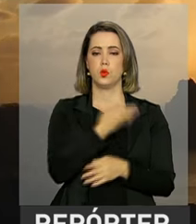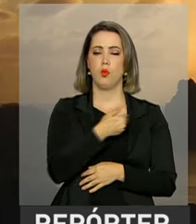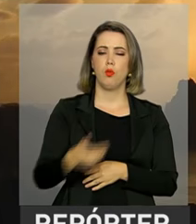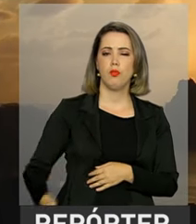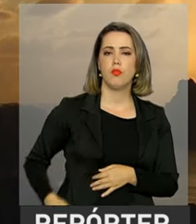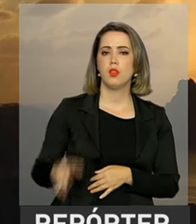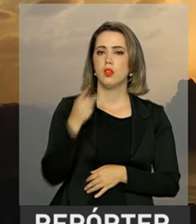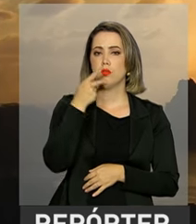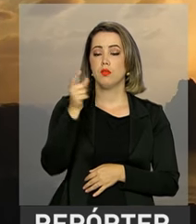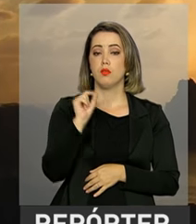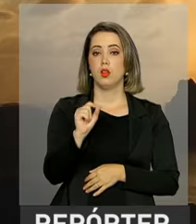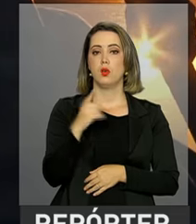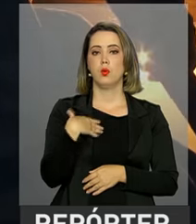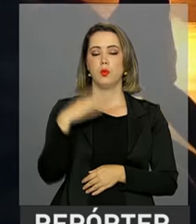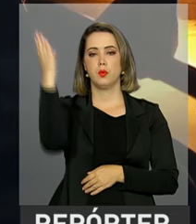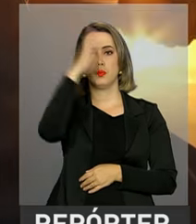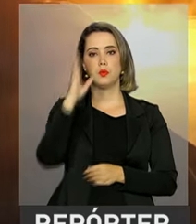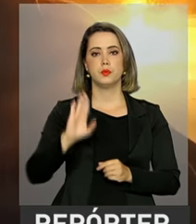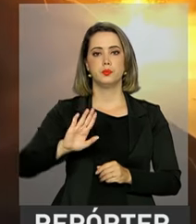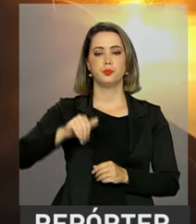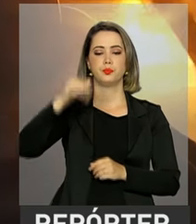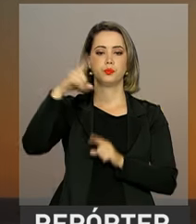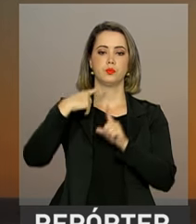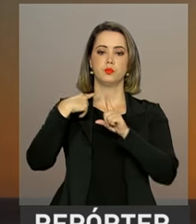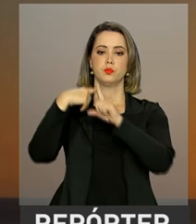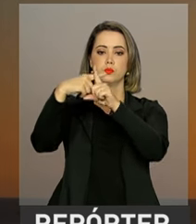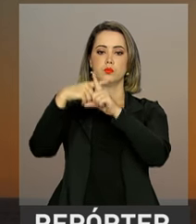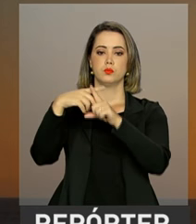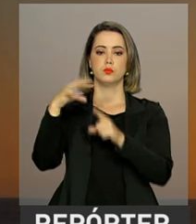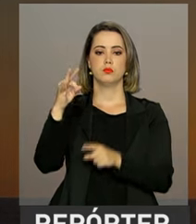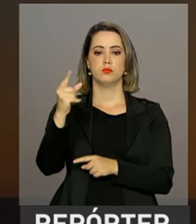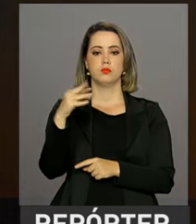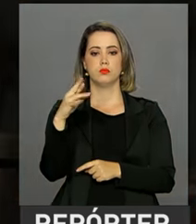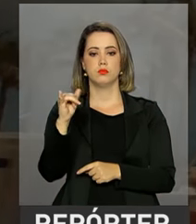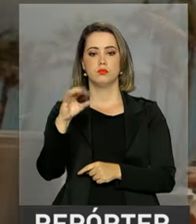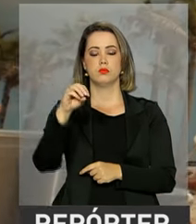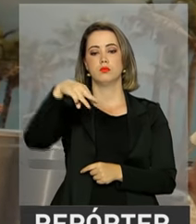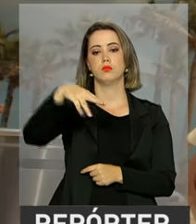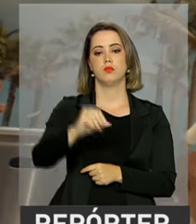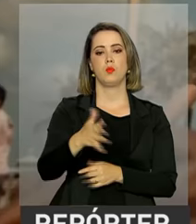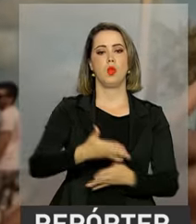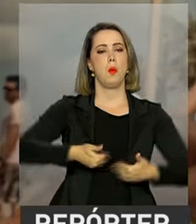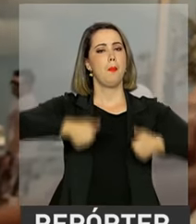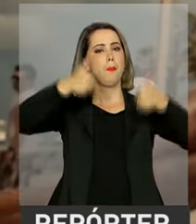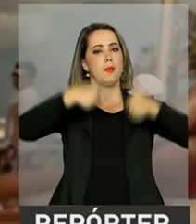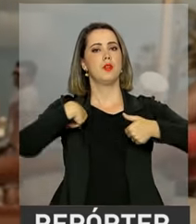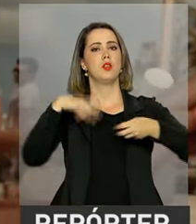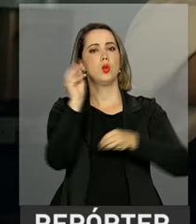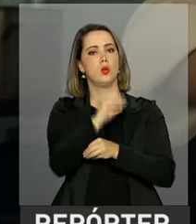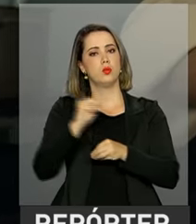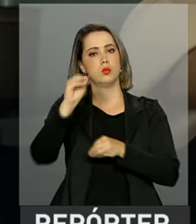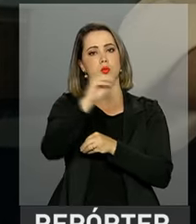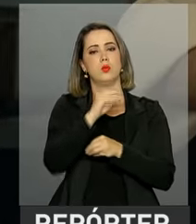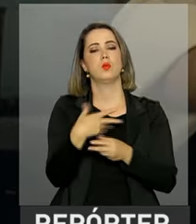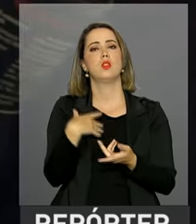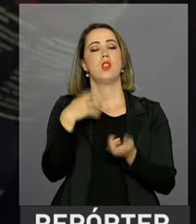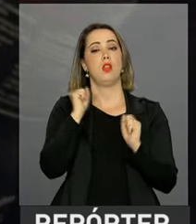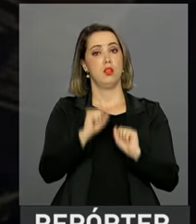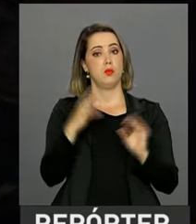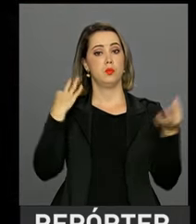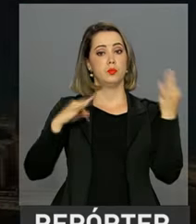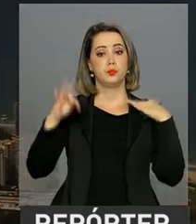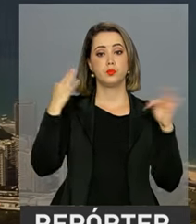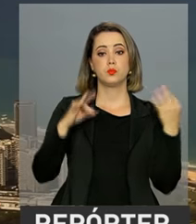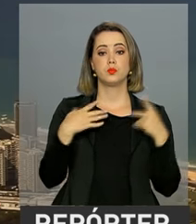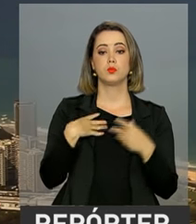brasil mas turismo também responde a uma demanda da população sobre o melhor aproveitamento do potencial turístico uma